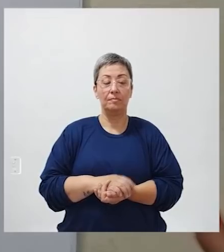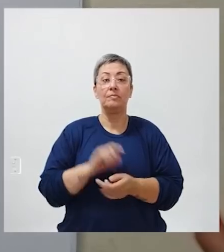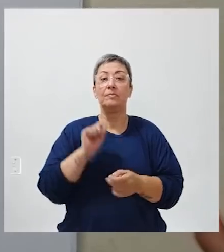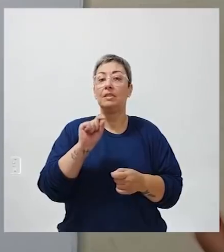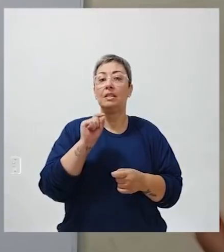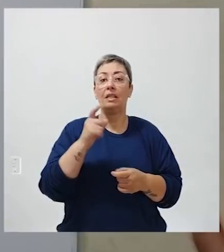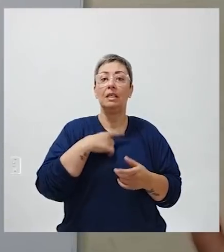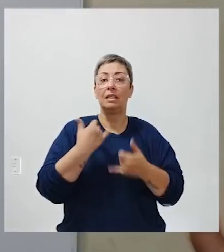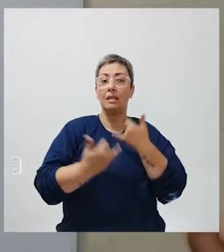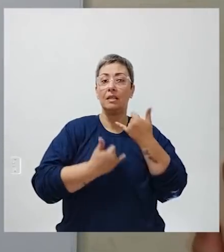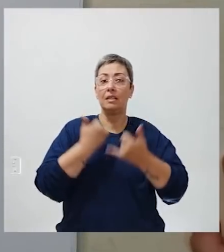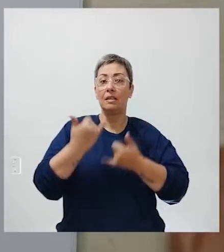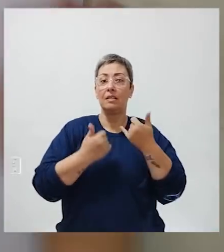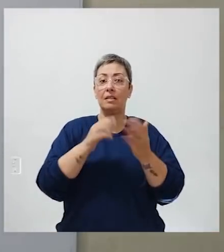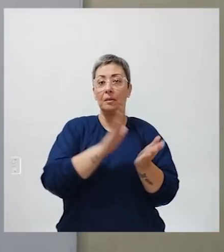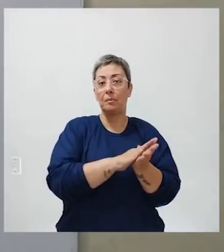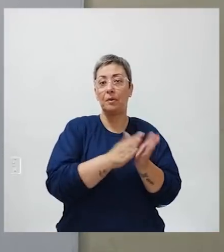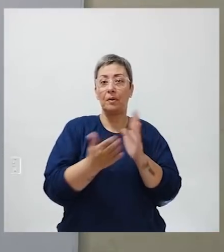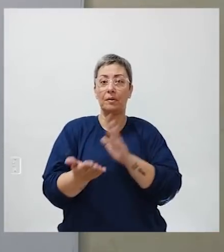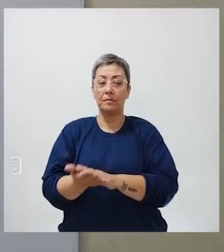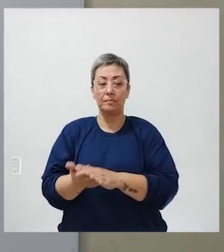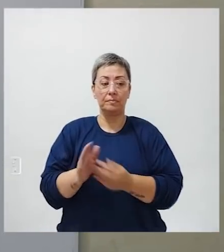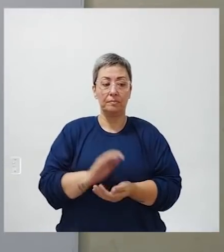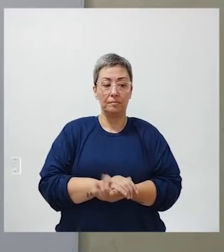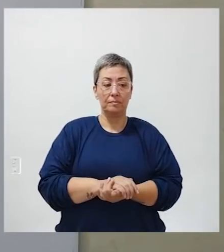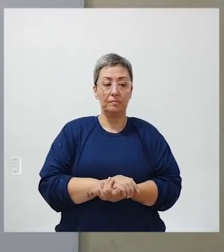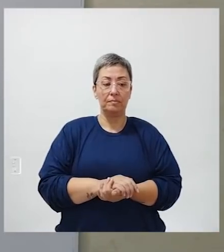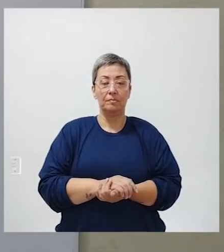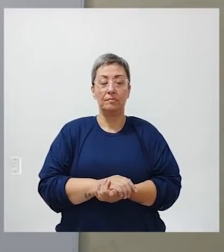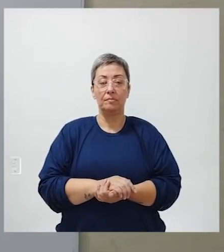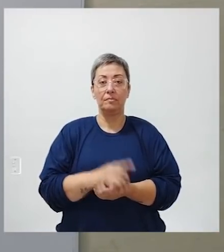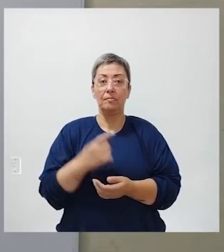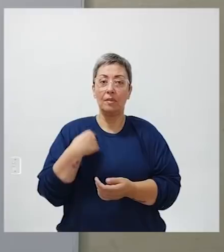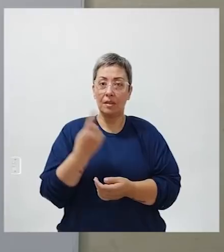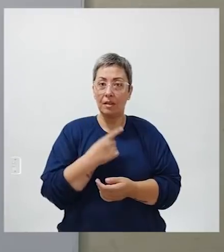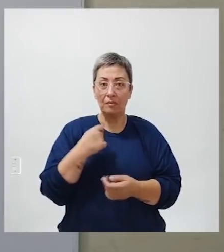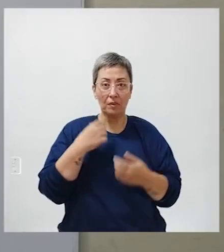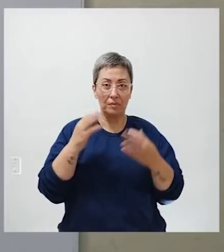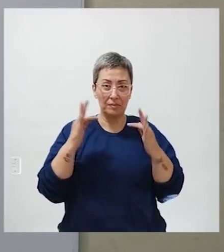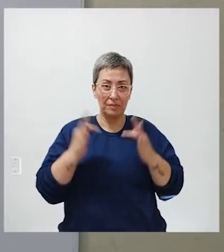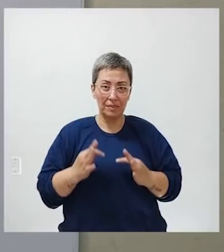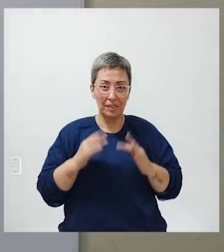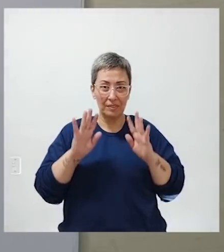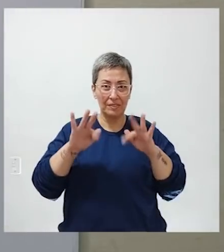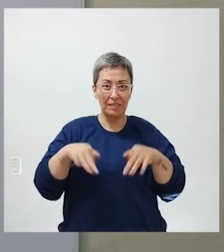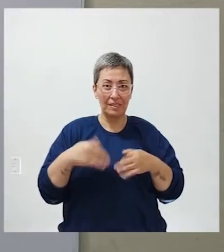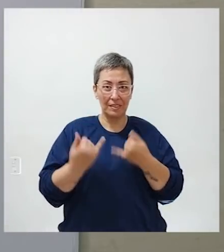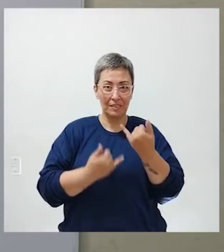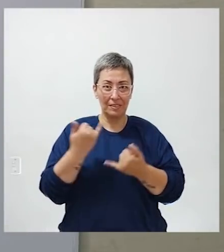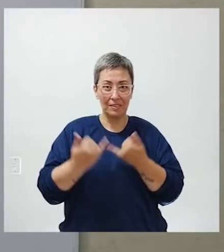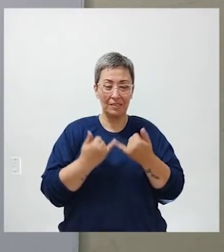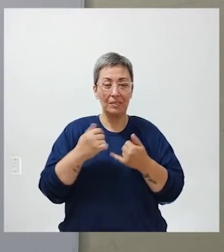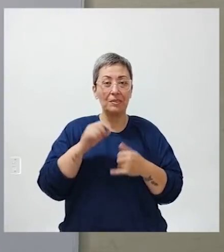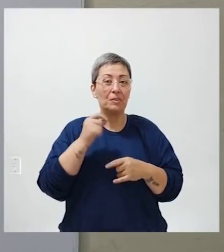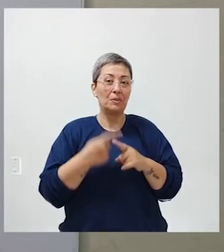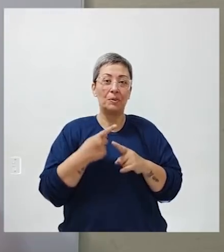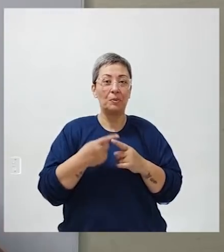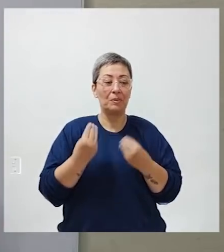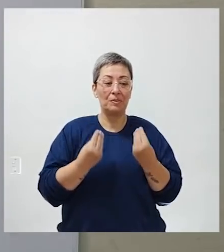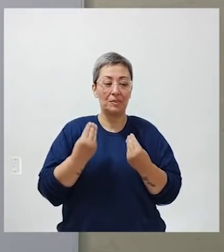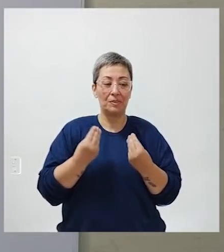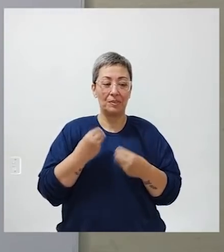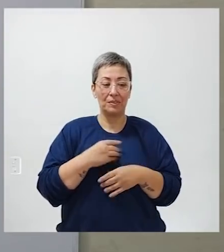Quem que tava na nossa brincadeira do adoletar? A gente. E ela ficou feliz no final da brincadeira? Como é que ela